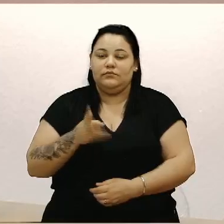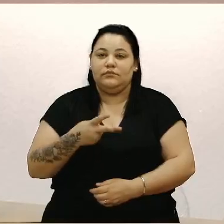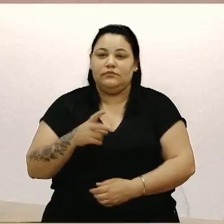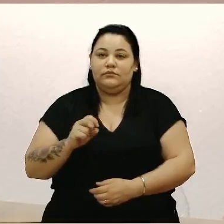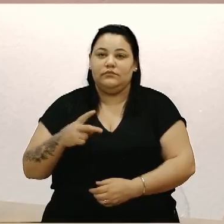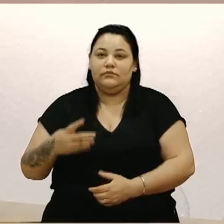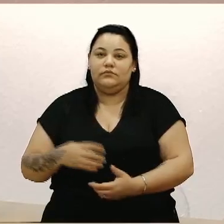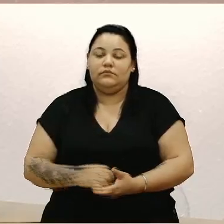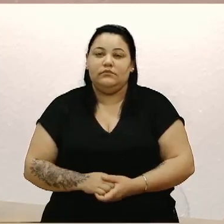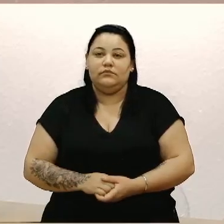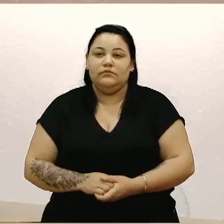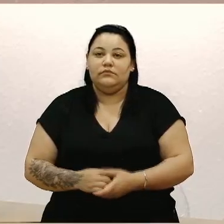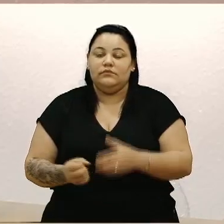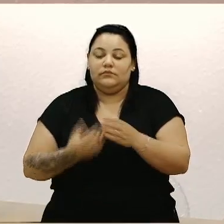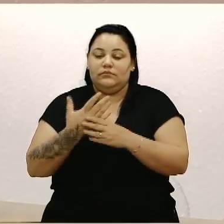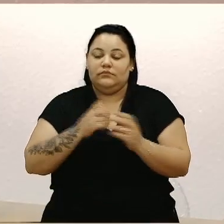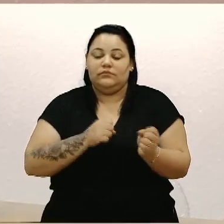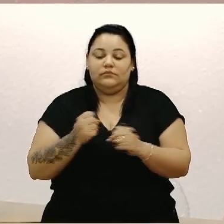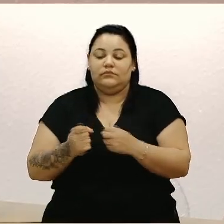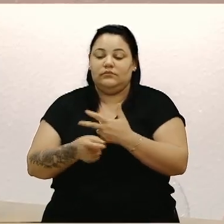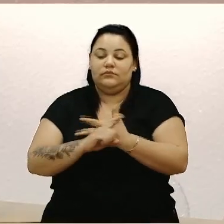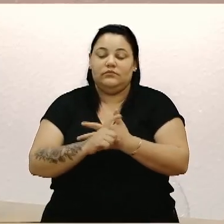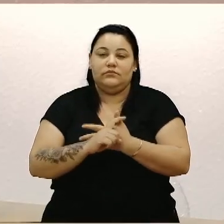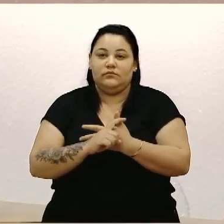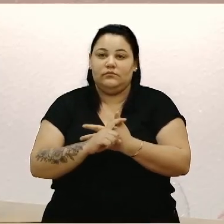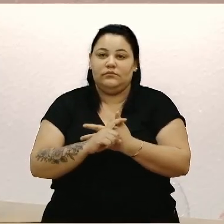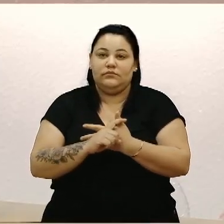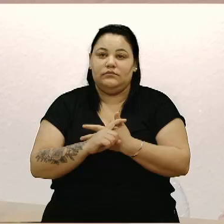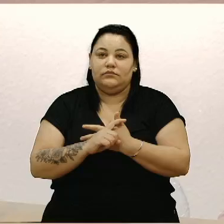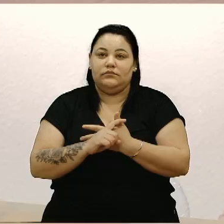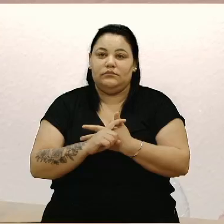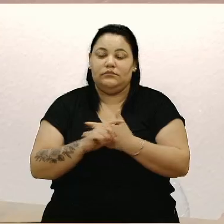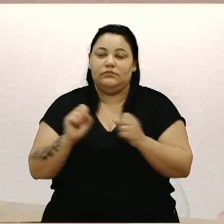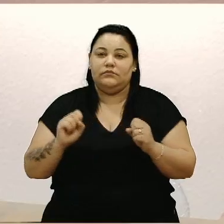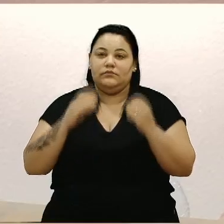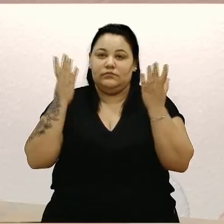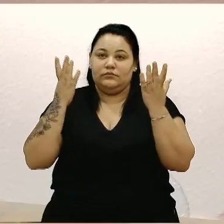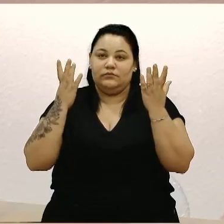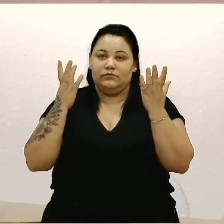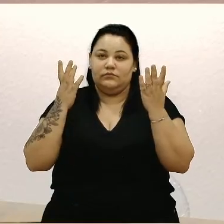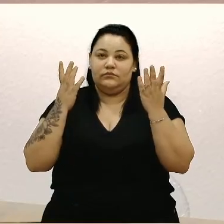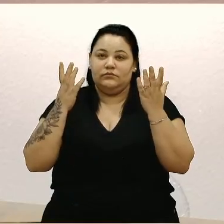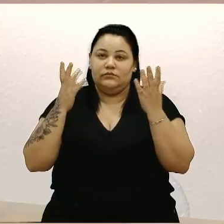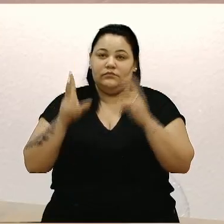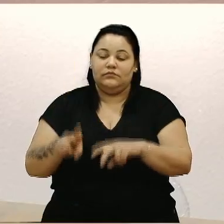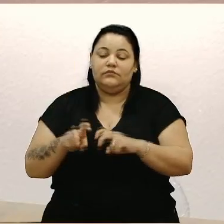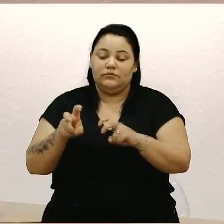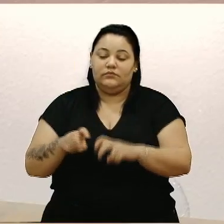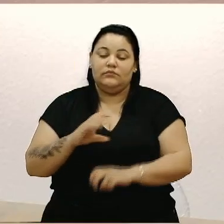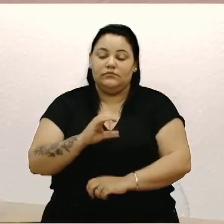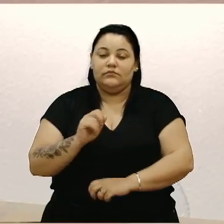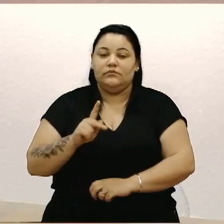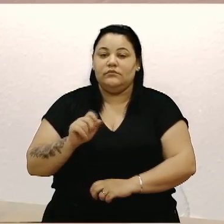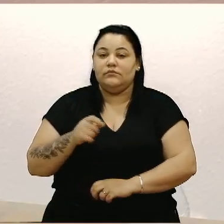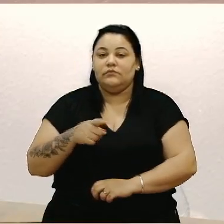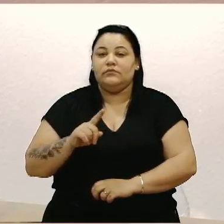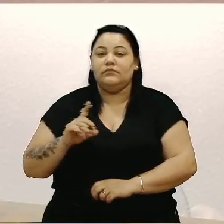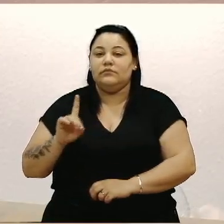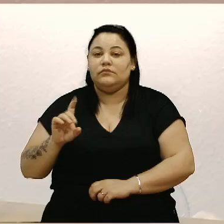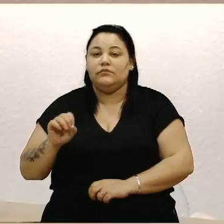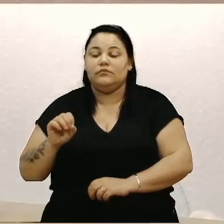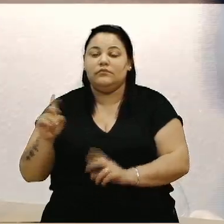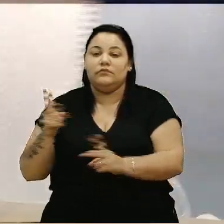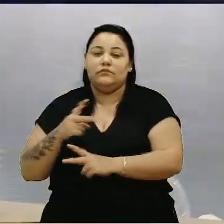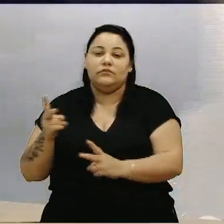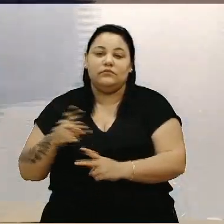65/2024, de autoria do Poder Executivo, que inclui a festa campeira do CTG Capão do Vento no calendário oficial de eventos